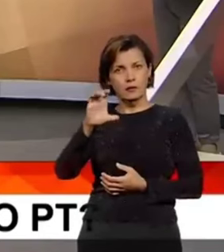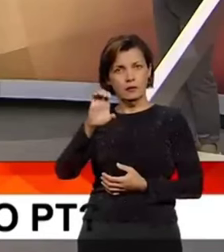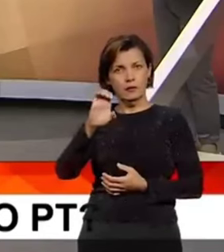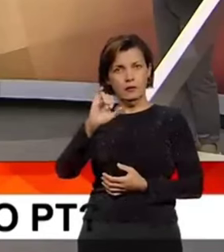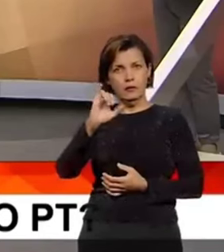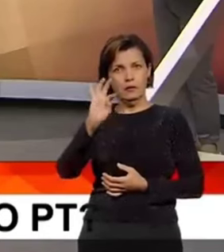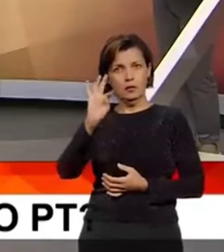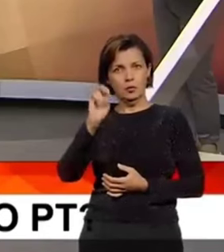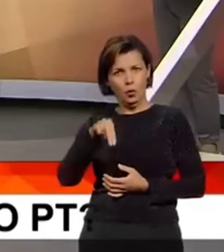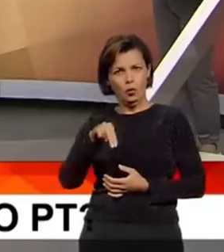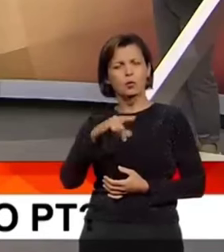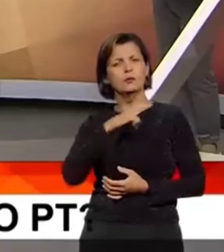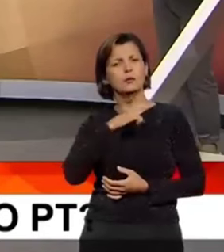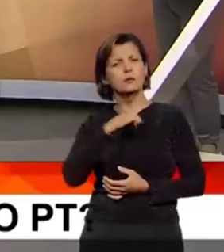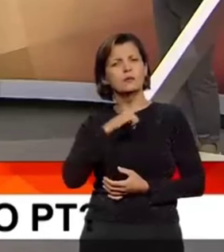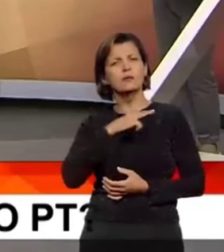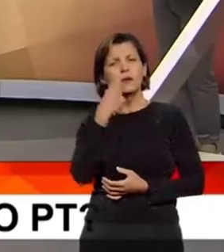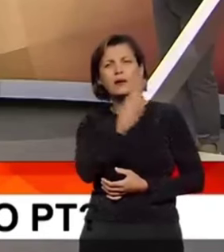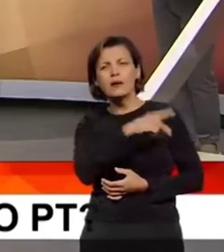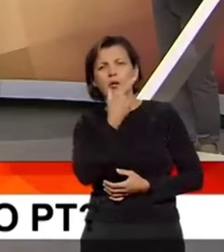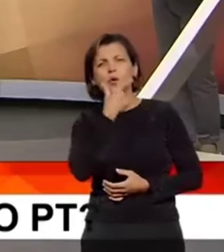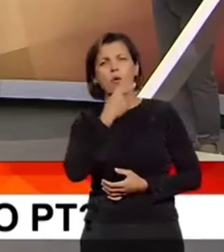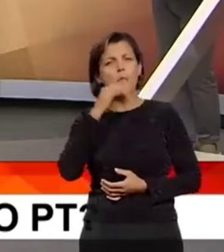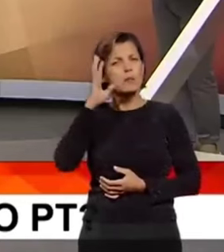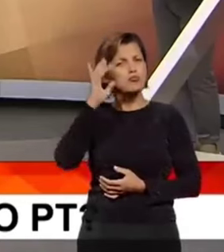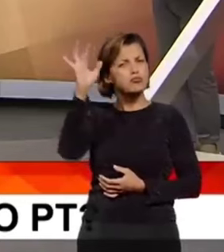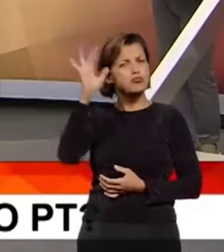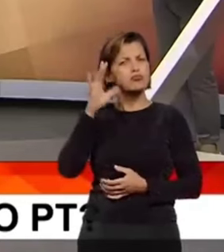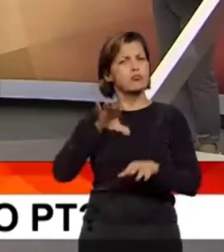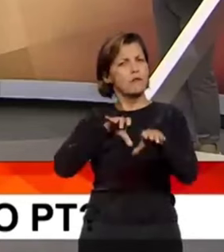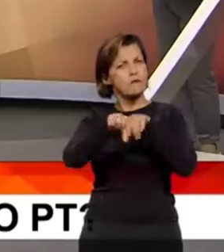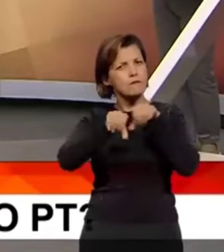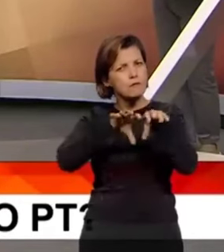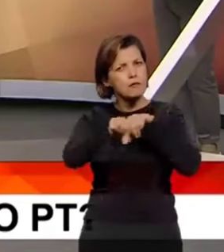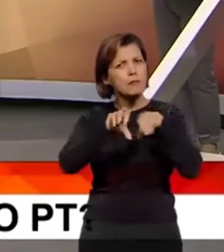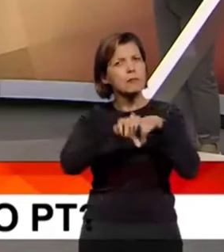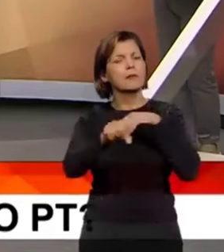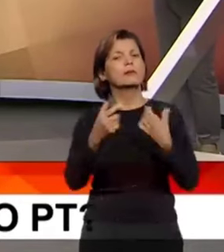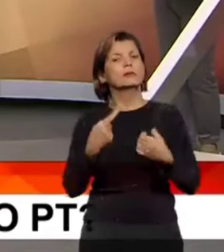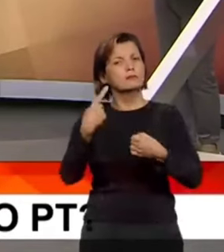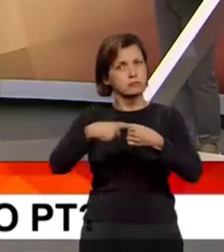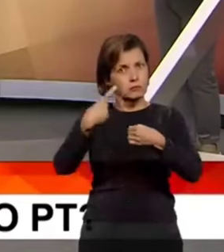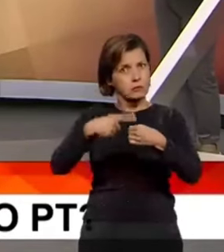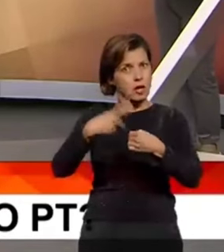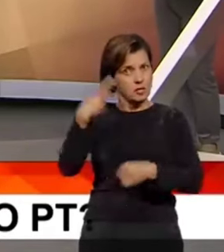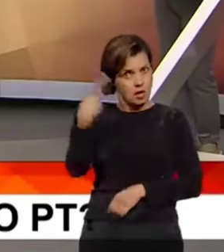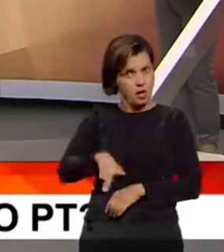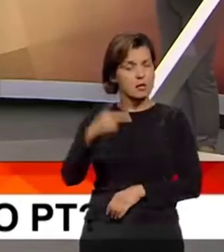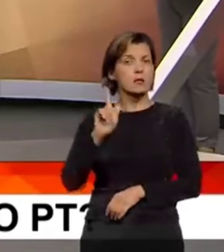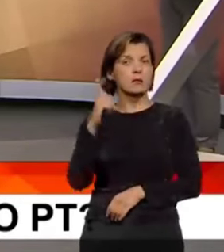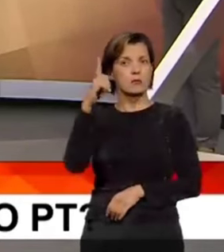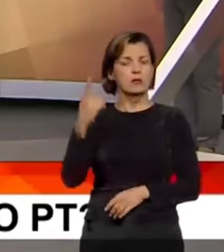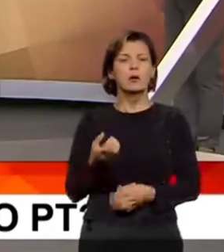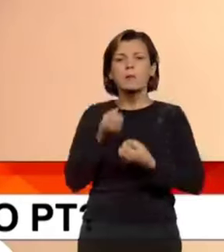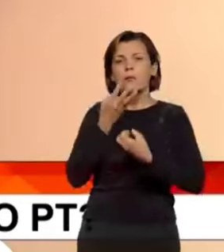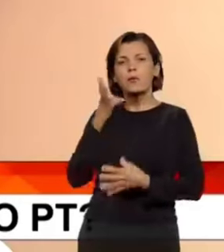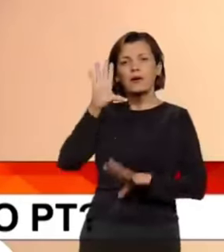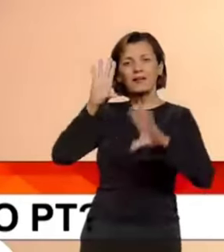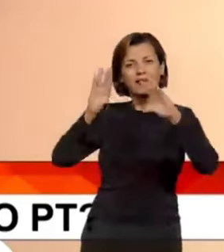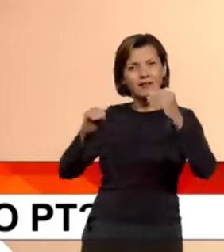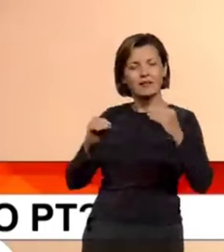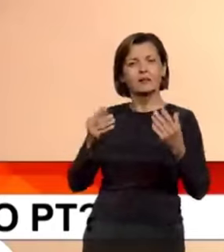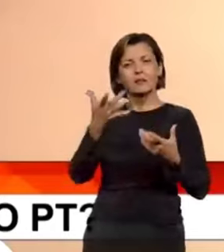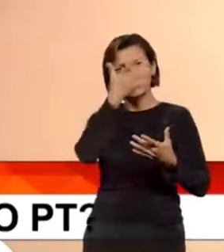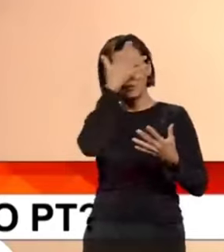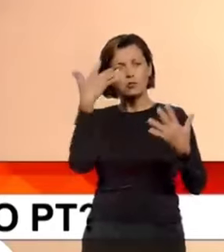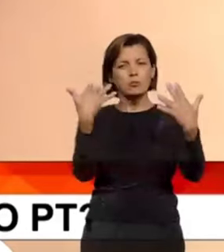presidente do diretório do PT de Hidrolândia também é filósofo tudo bem seja bem-vindo boa noite boa noite Rafael Boa